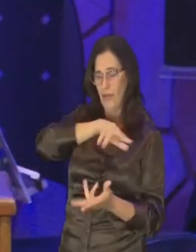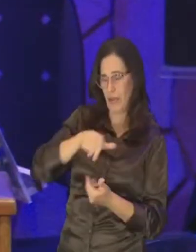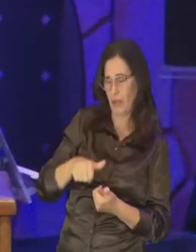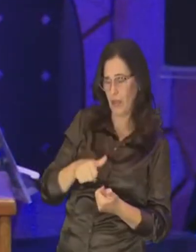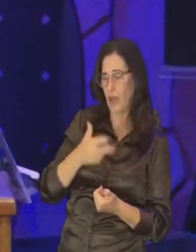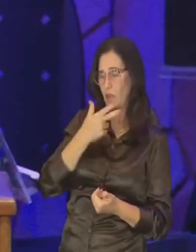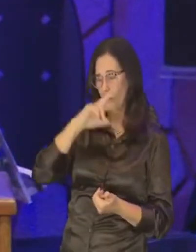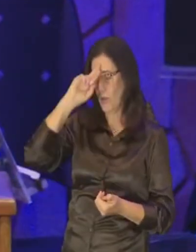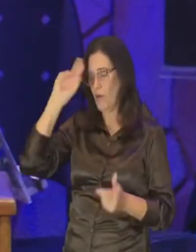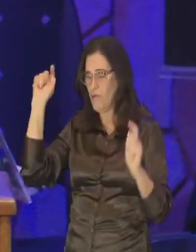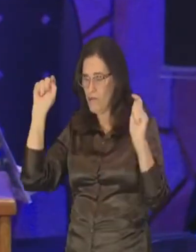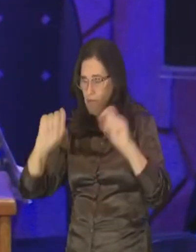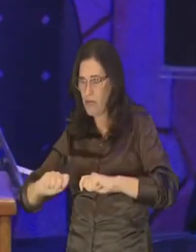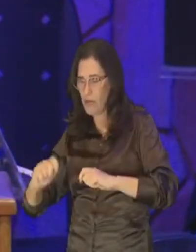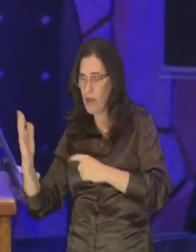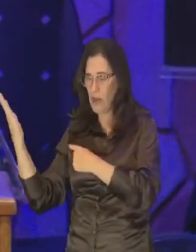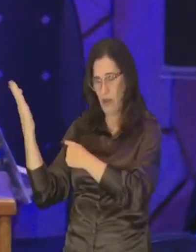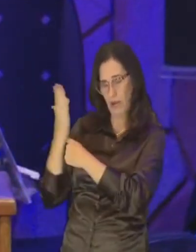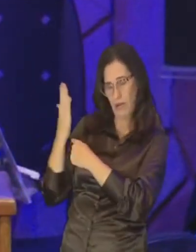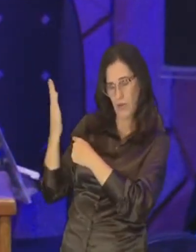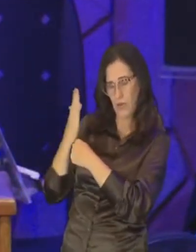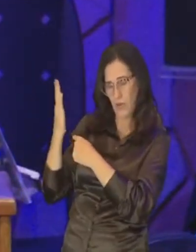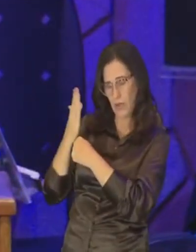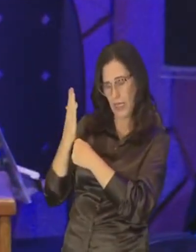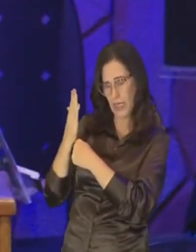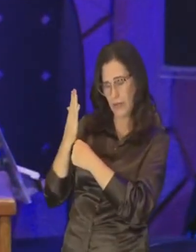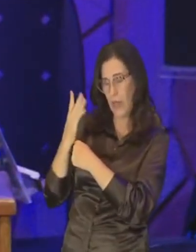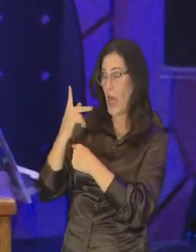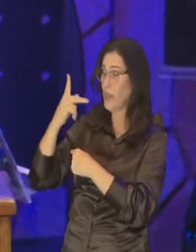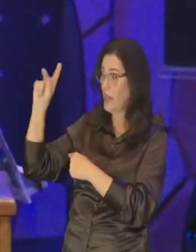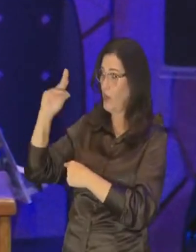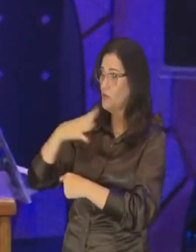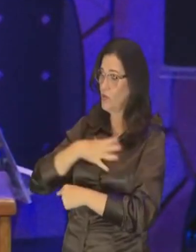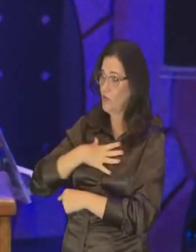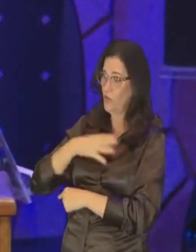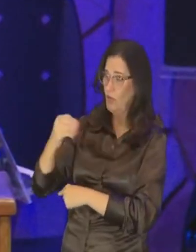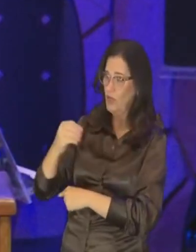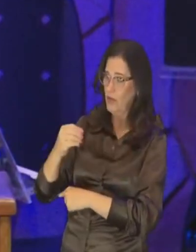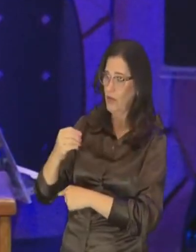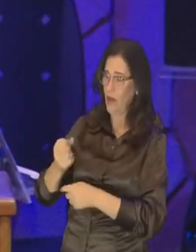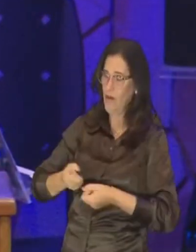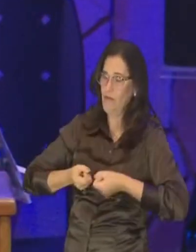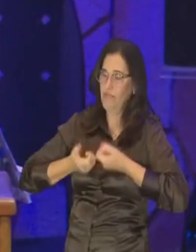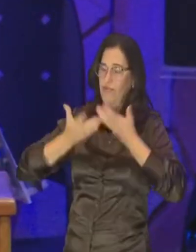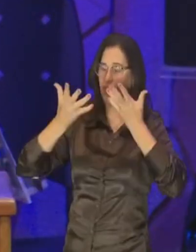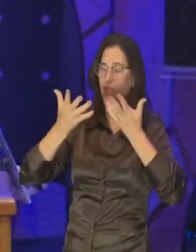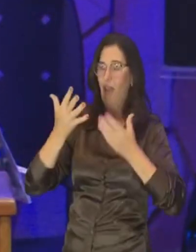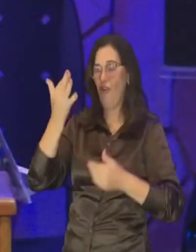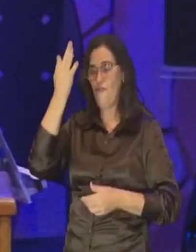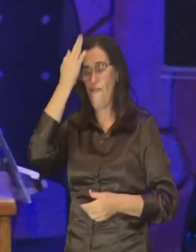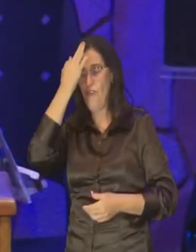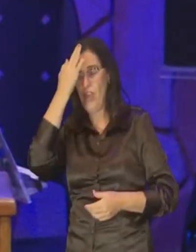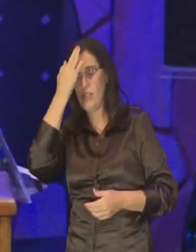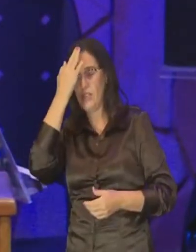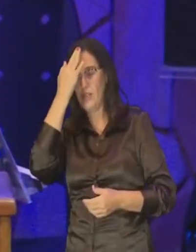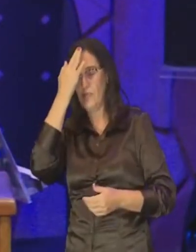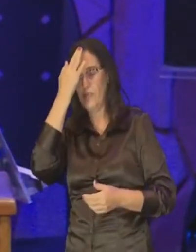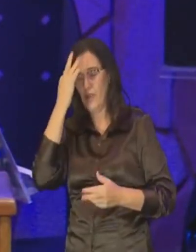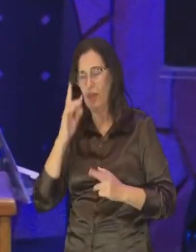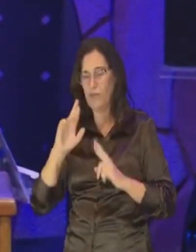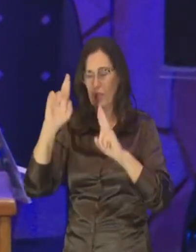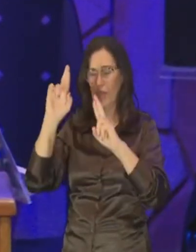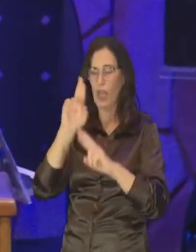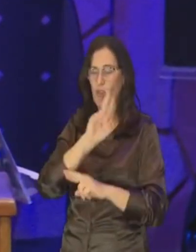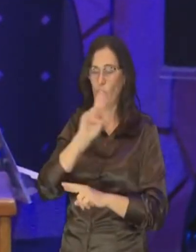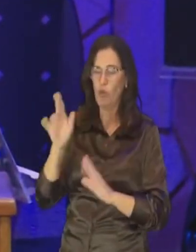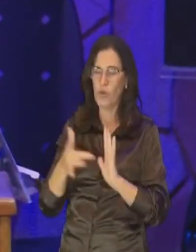Que o Senhor possa nos ajudar, como os Teus filhos, a produzir fé e esperança. Em